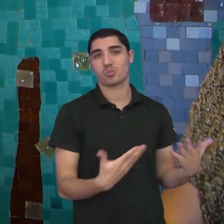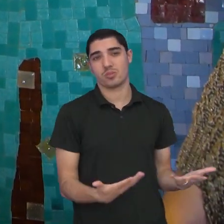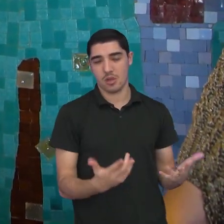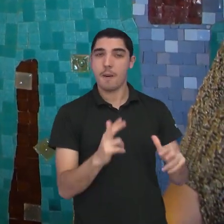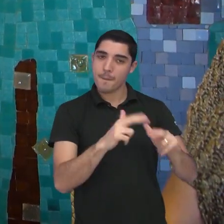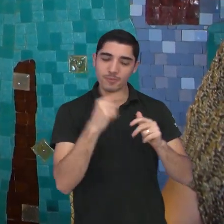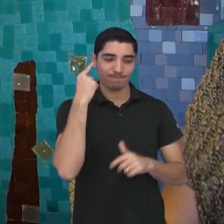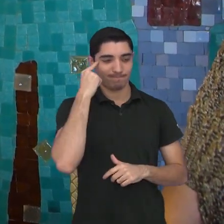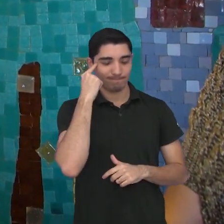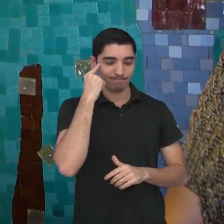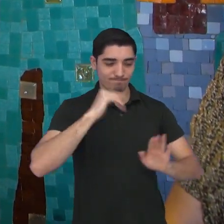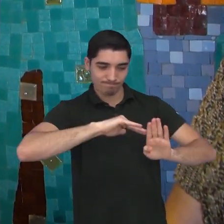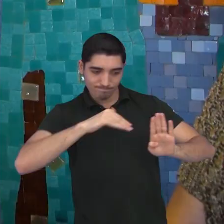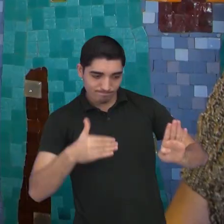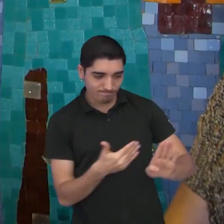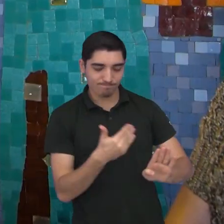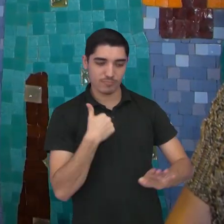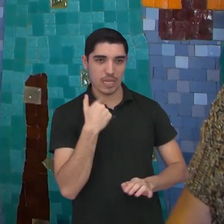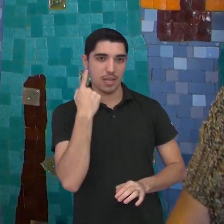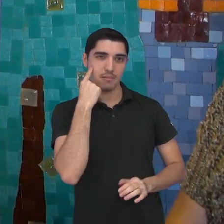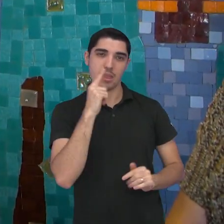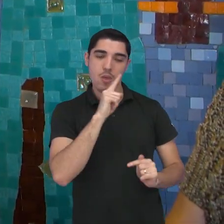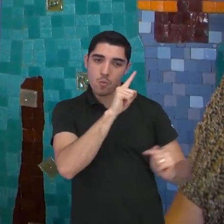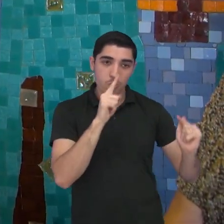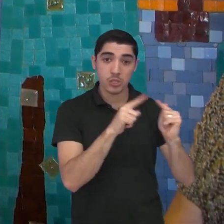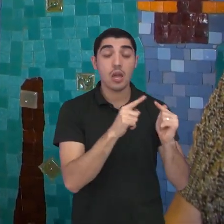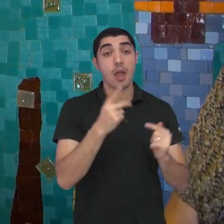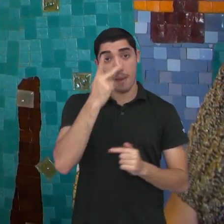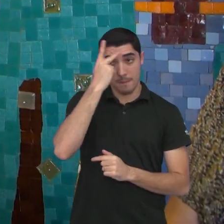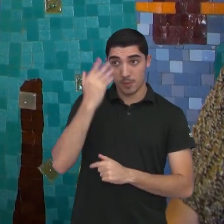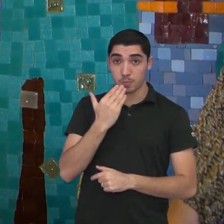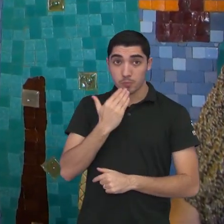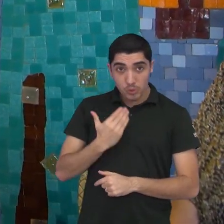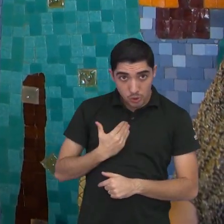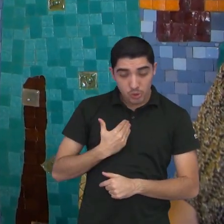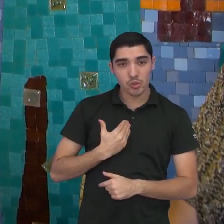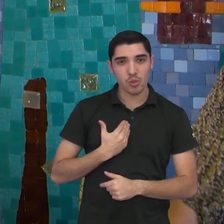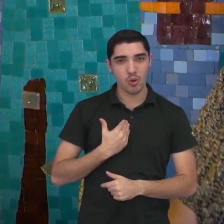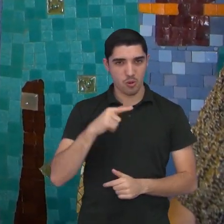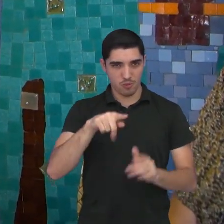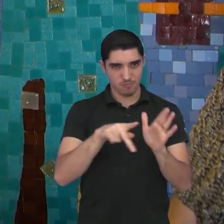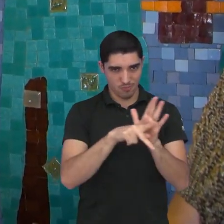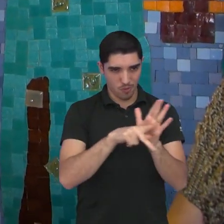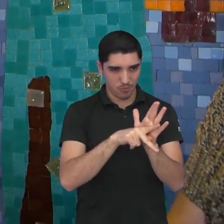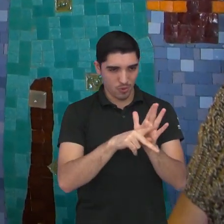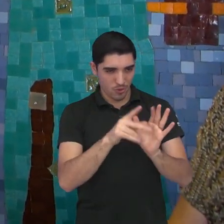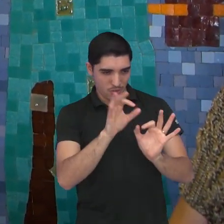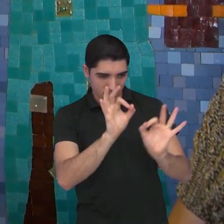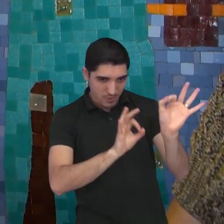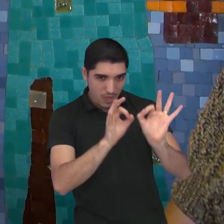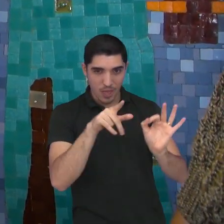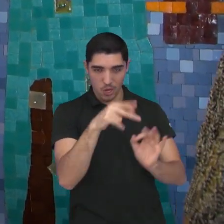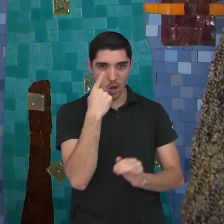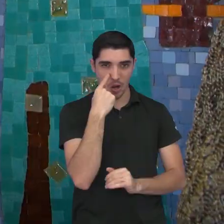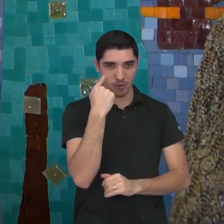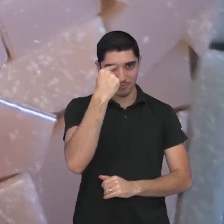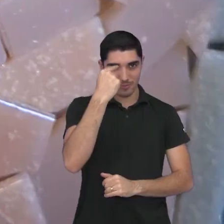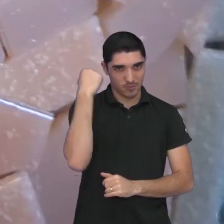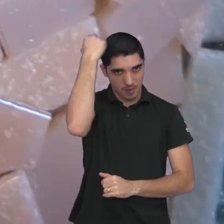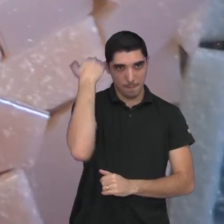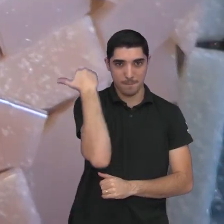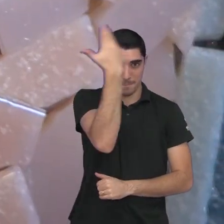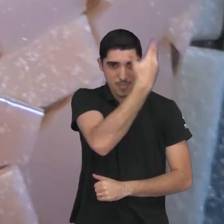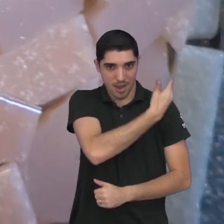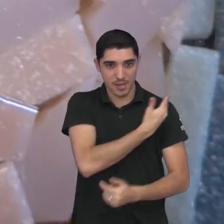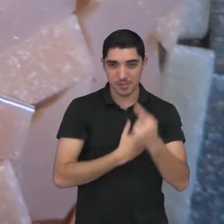ter um fundamento, né? E quando me pediram uma abstract, um mosaico bizantino, que é o caso daquela Nossa Senhora, que